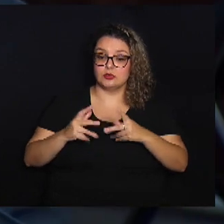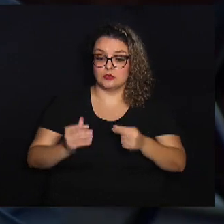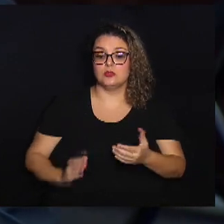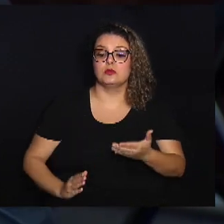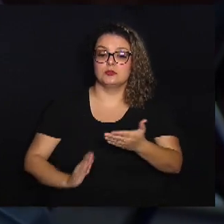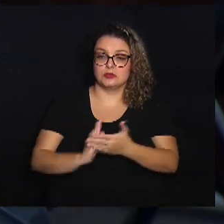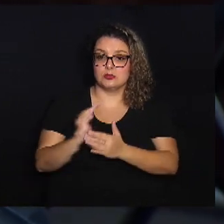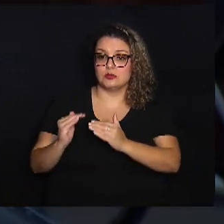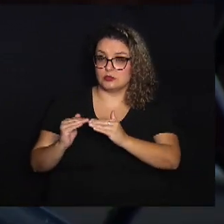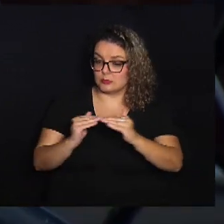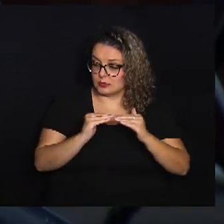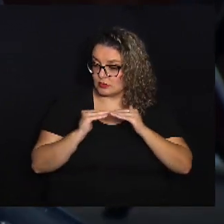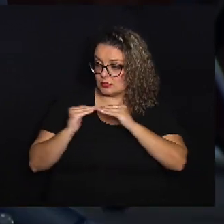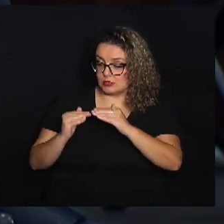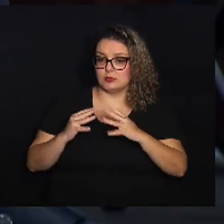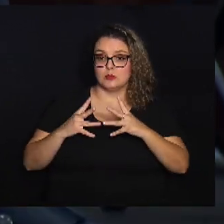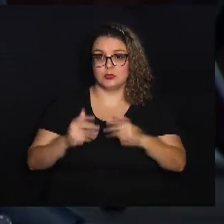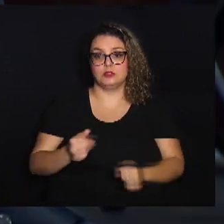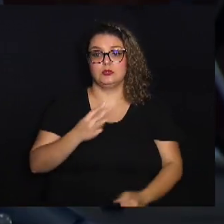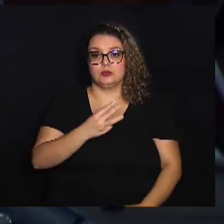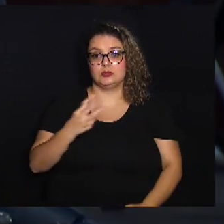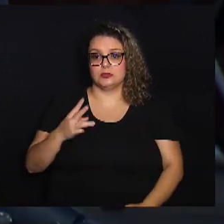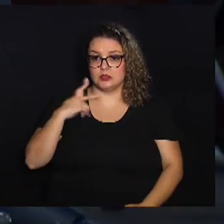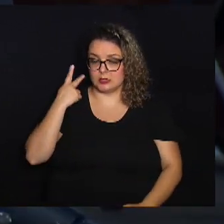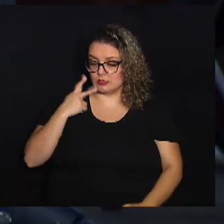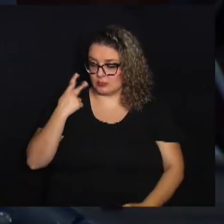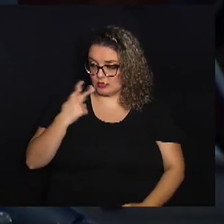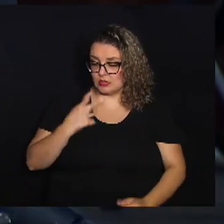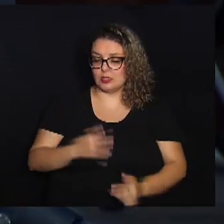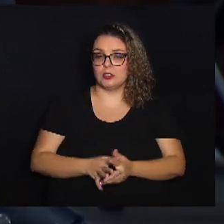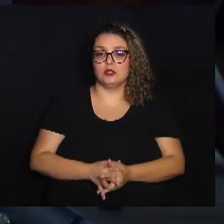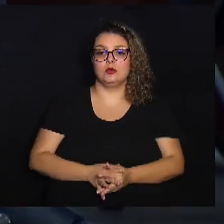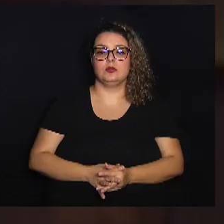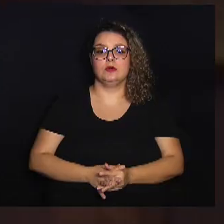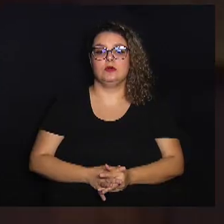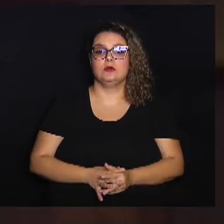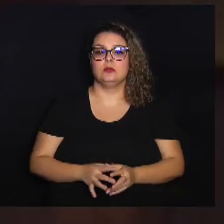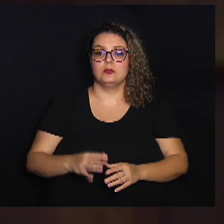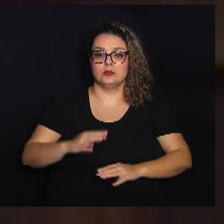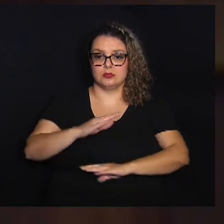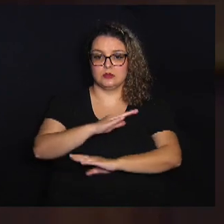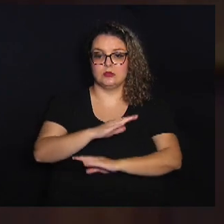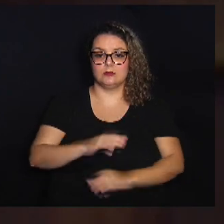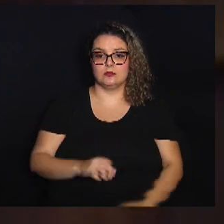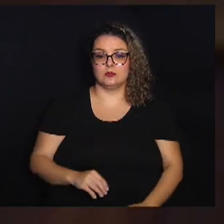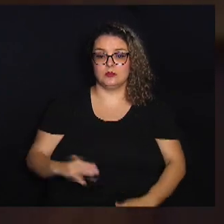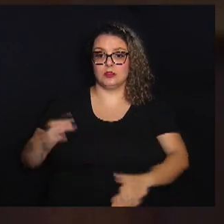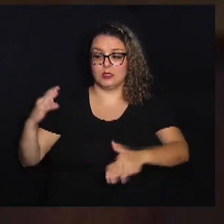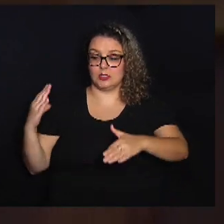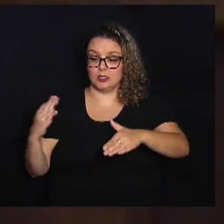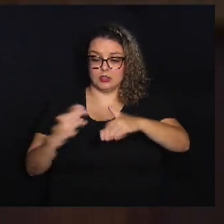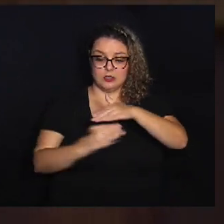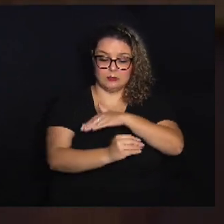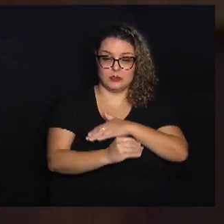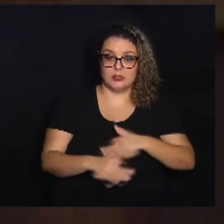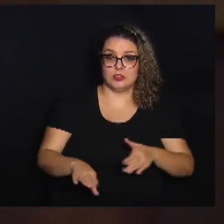viu, Queiroz? Por todos os vereadores da casa, os 33 vereadores da casa. Então... Imigrante que chegou na